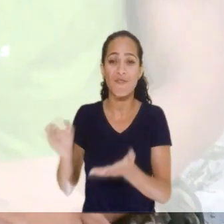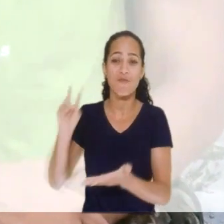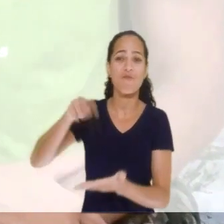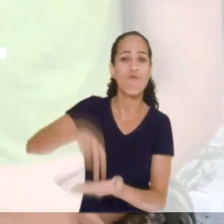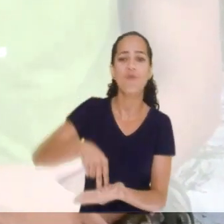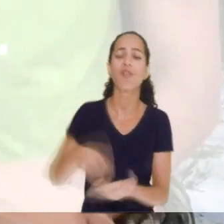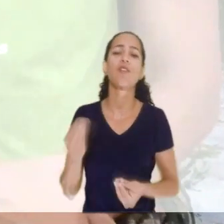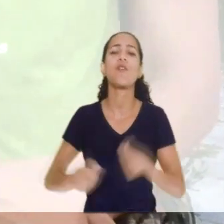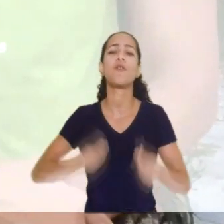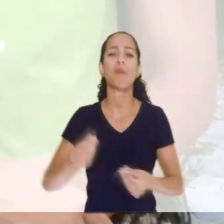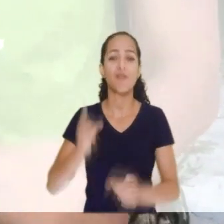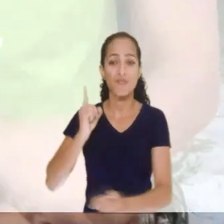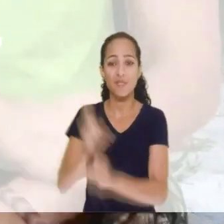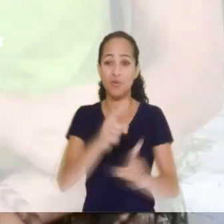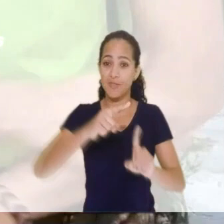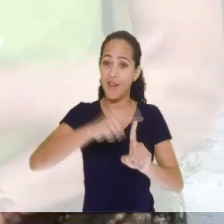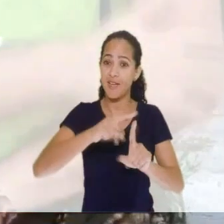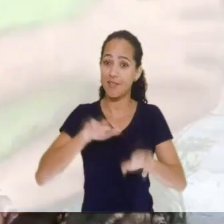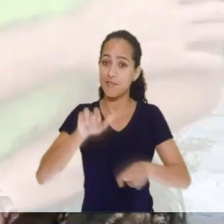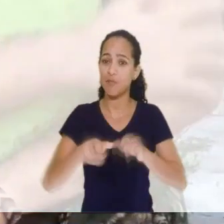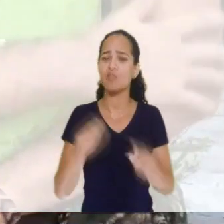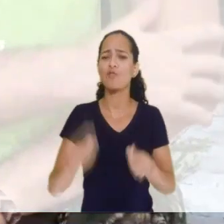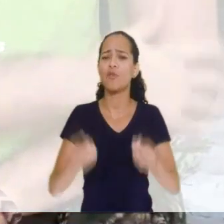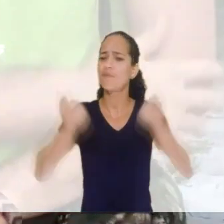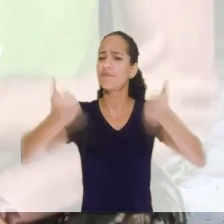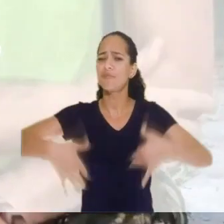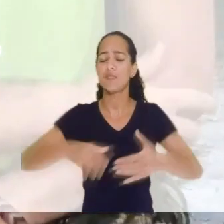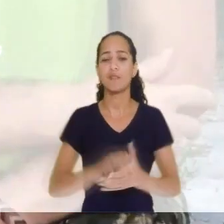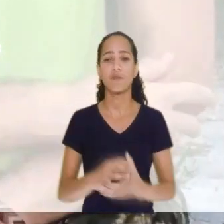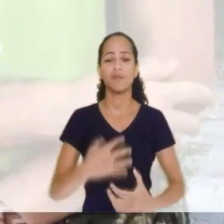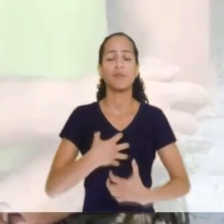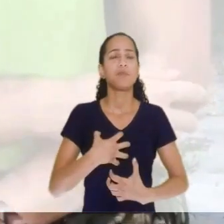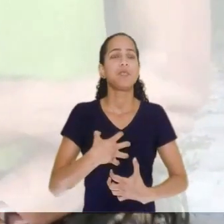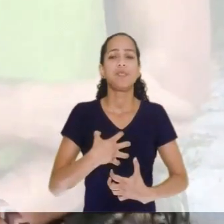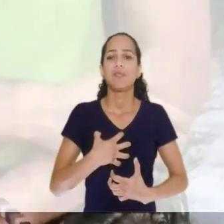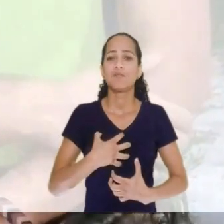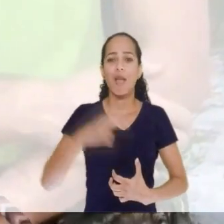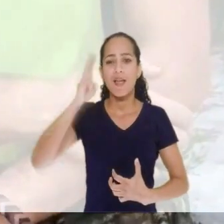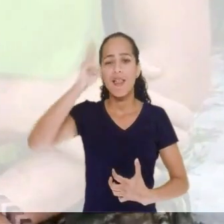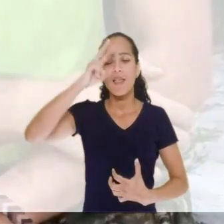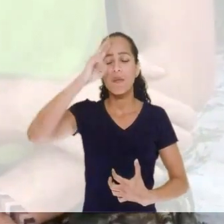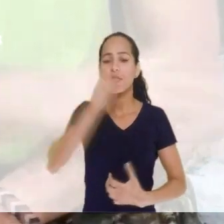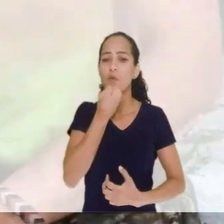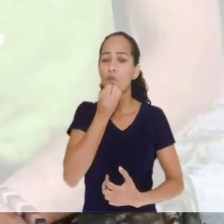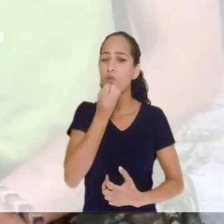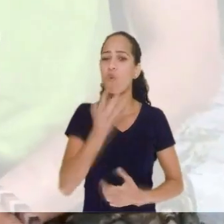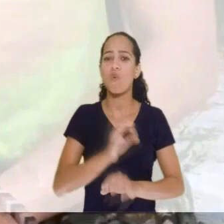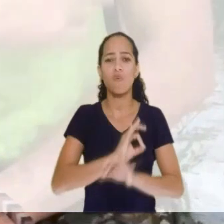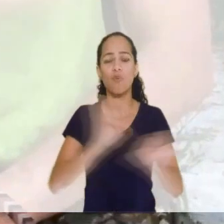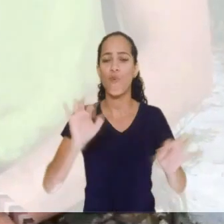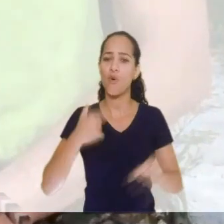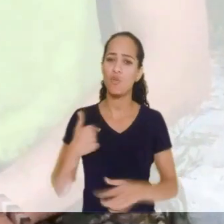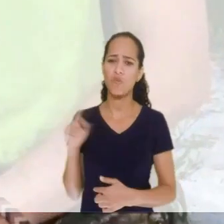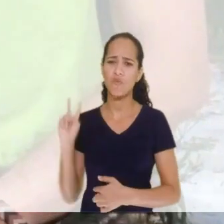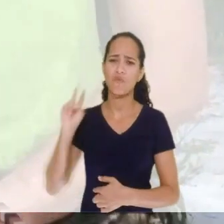que é o Melanophrynisco setiba, né? O que é isso para você? Para mim, a nostalgia eu acho que é maior ainda, né? Porque eu acho que eu pisei pela última vez no